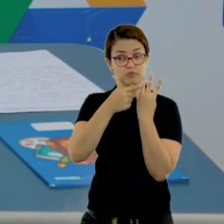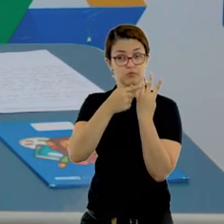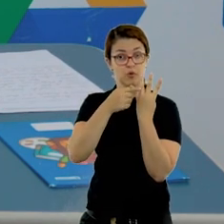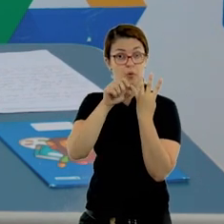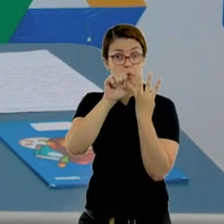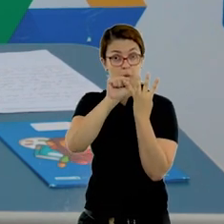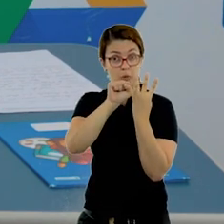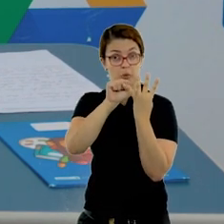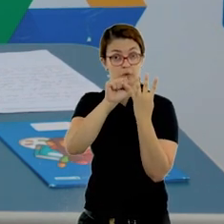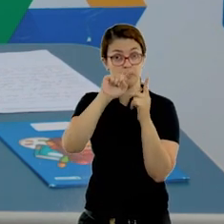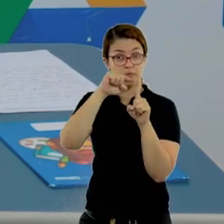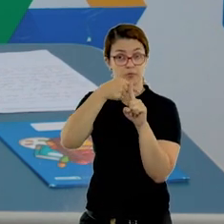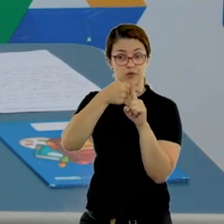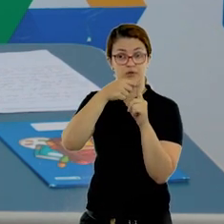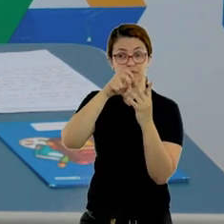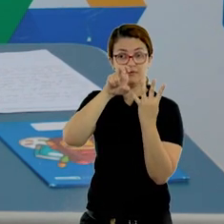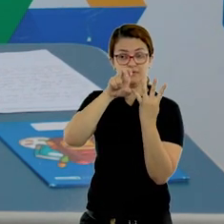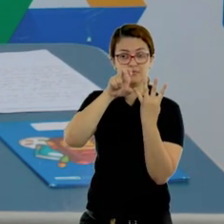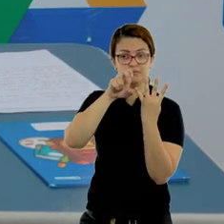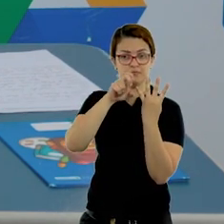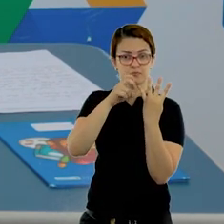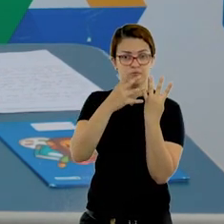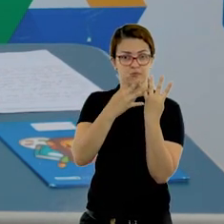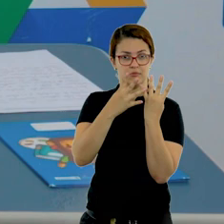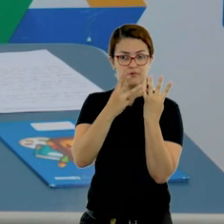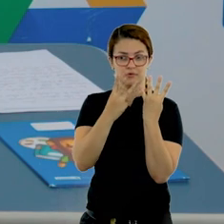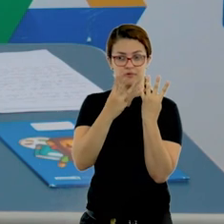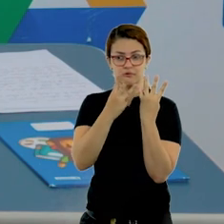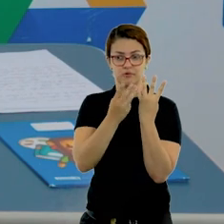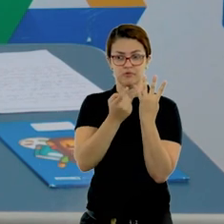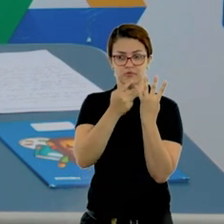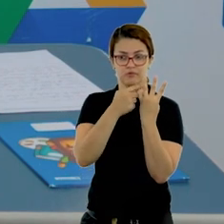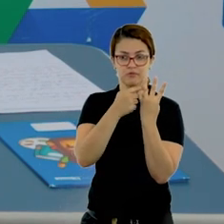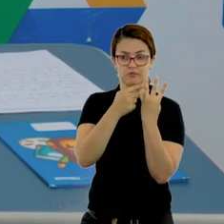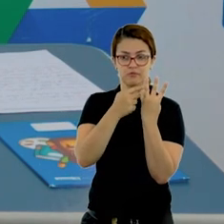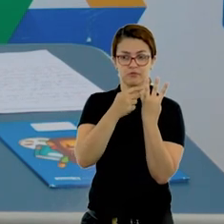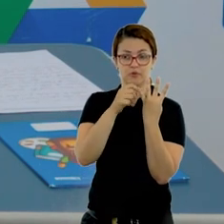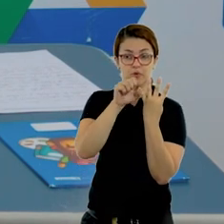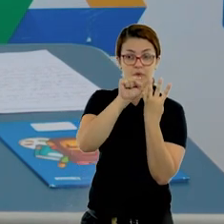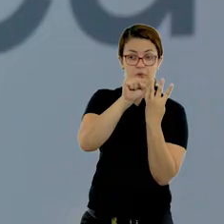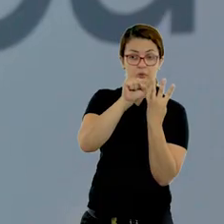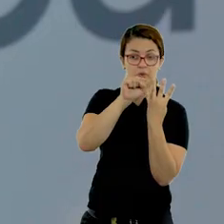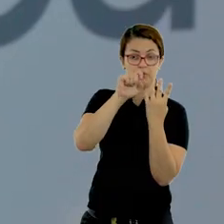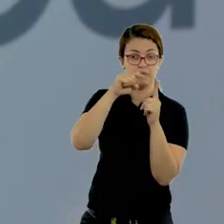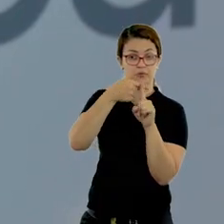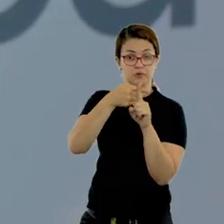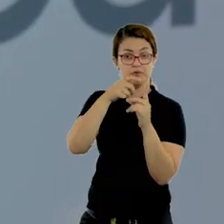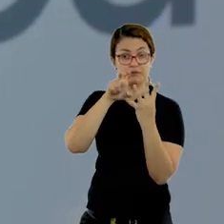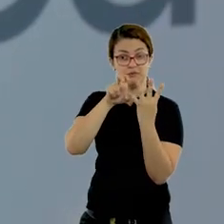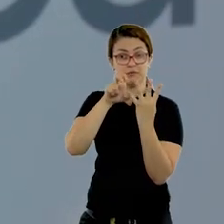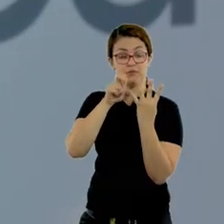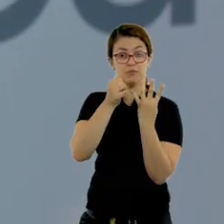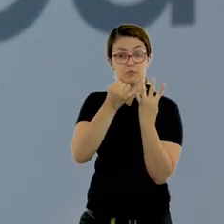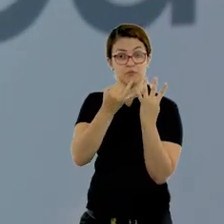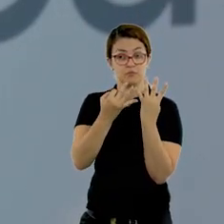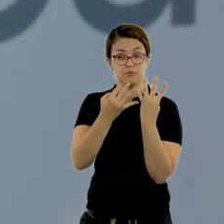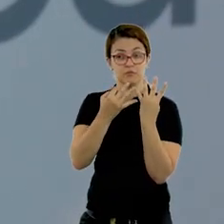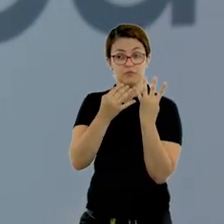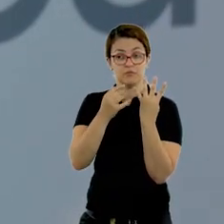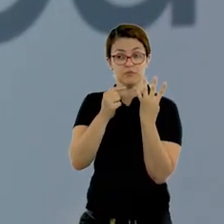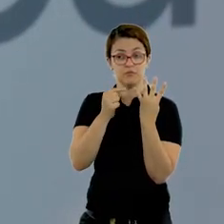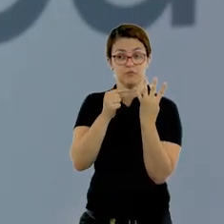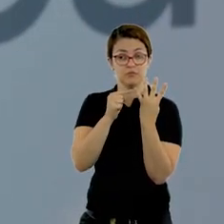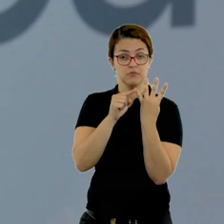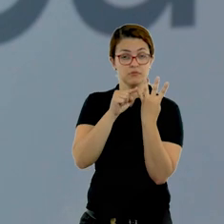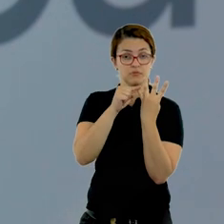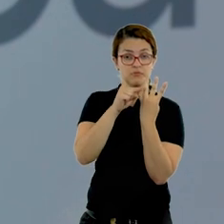Vamos tentar andar novamente aqui na vertical. Dá 43? Não. Então, Então, eu volto lá no 8. 8 mais 5 dá 7? Também